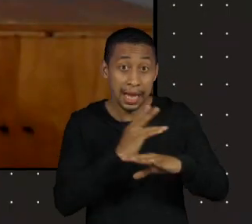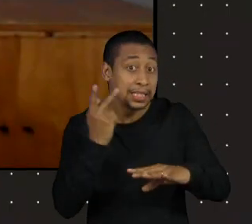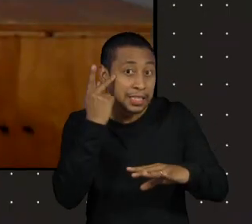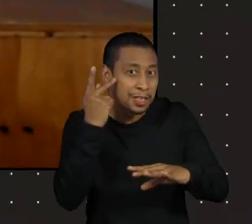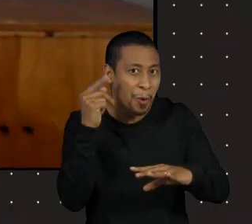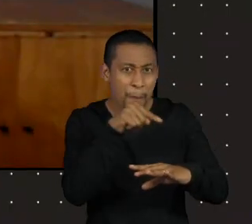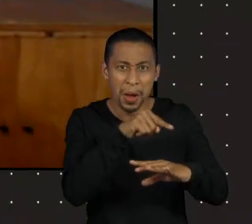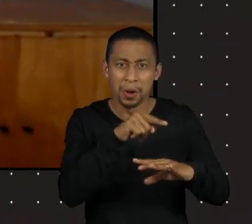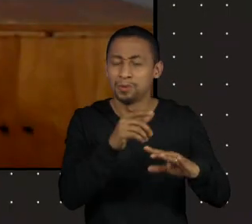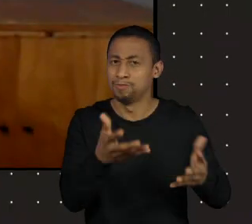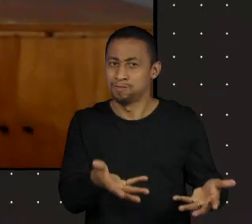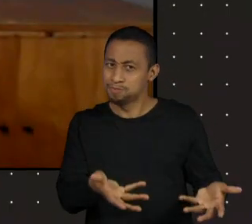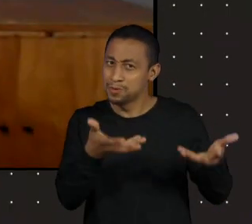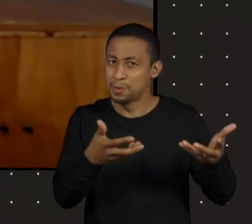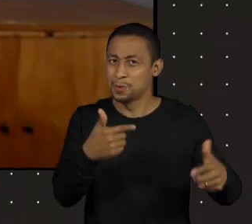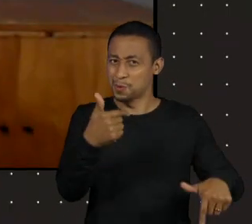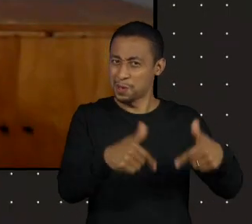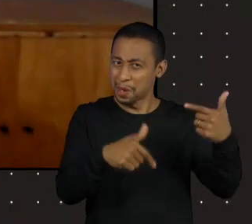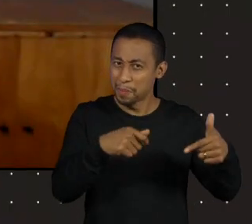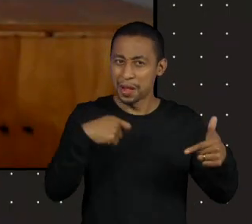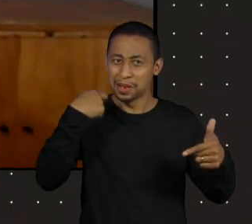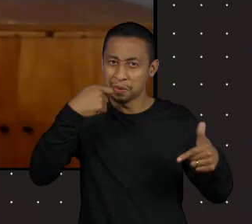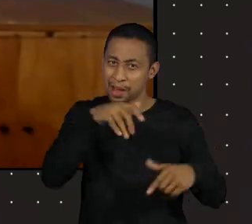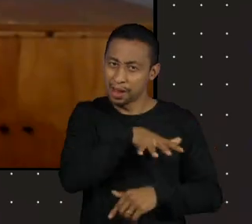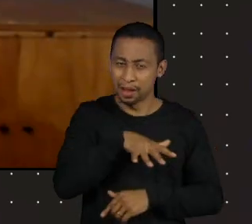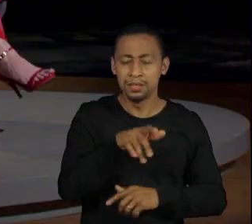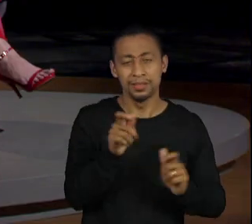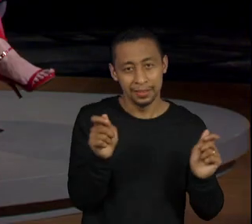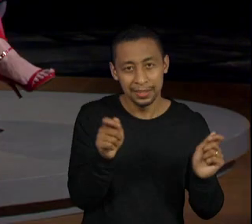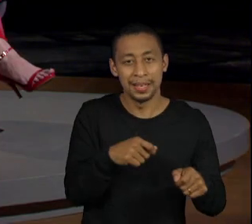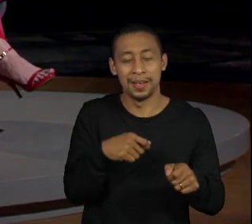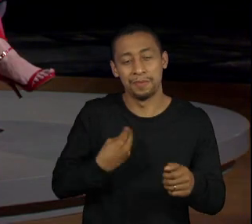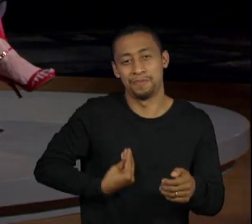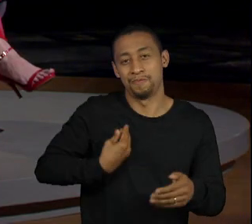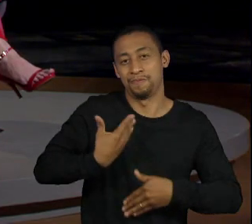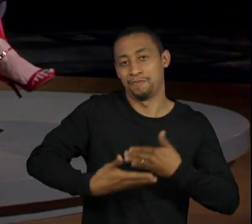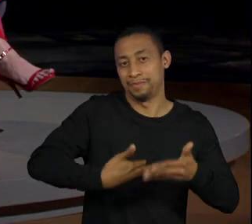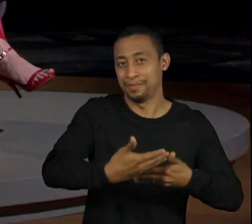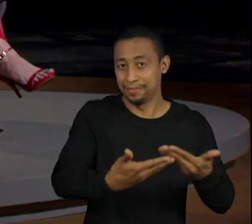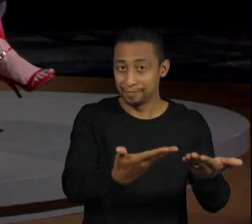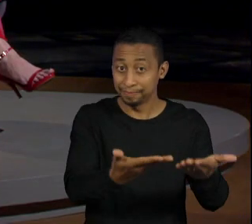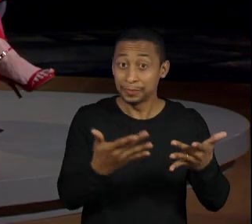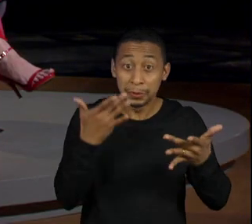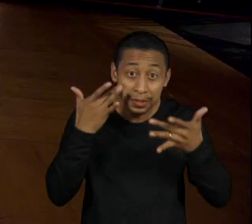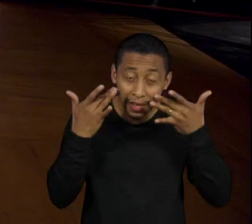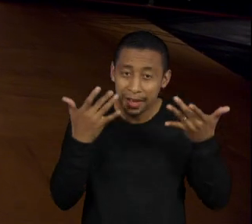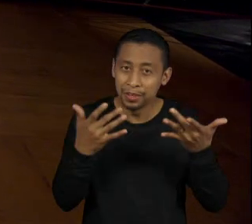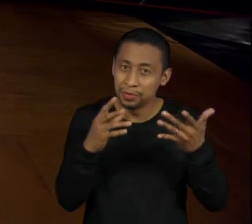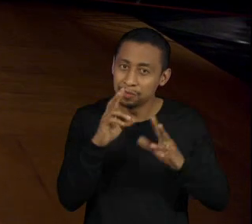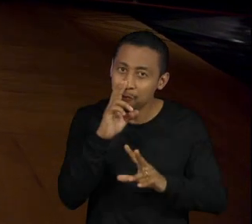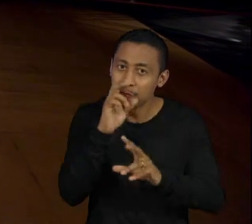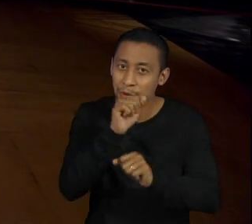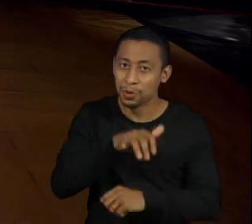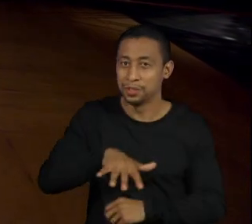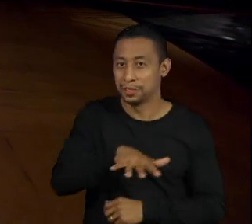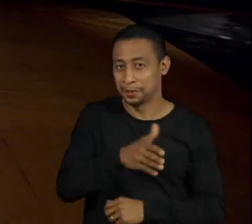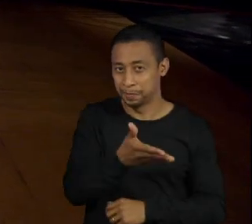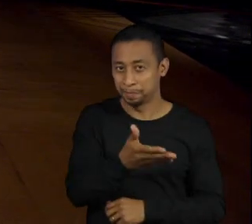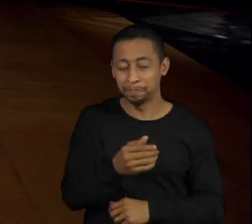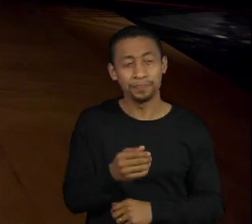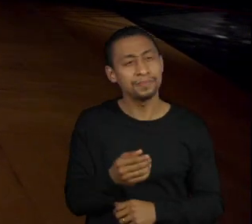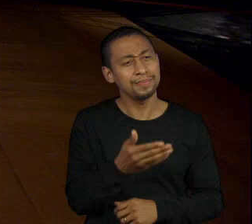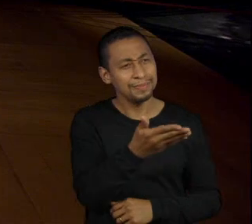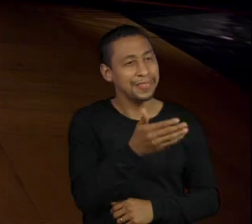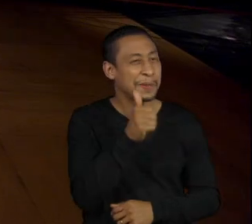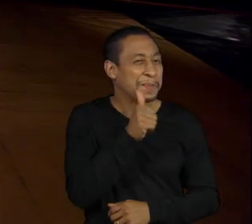mais assim, viver da sua profissão, e a gente tem uma cena teatral mais forte. E aí, quando é que a menina